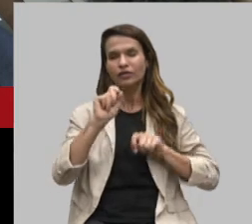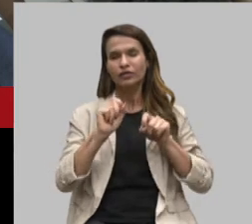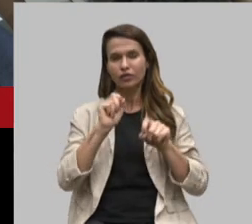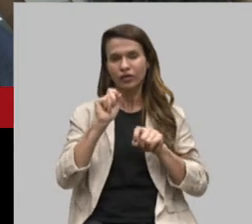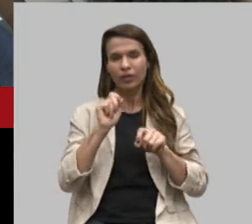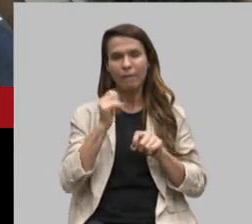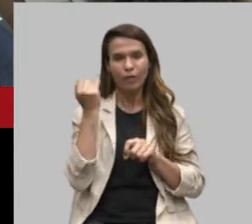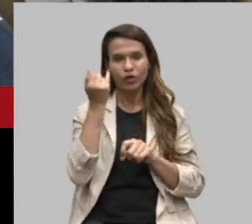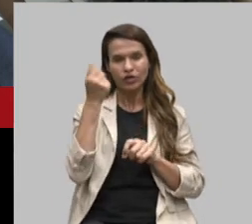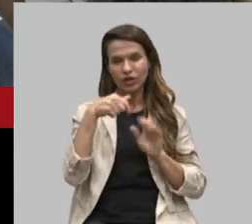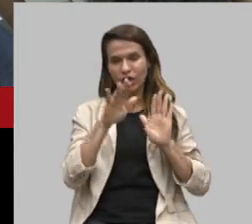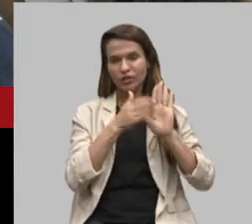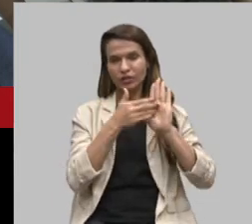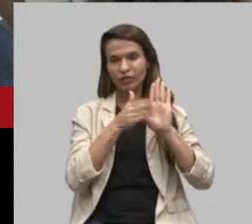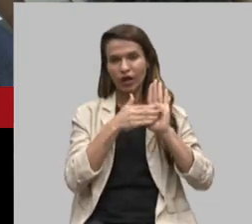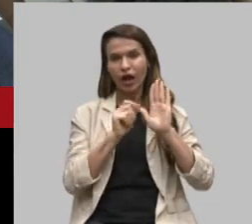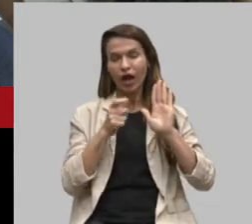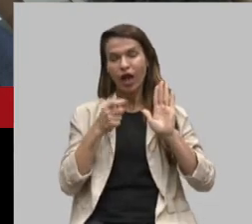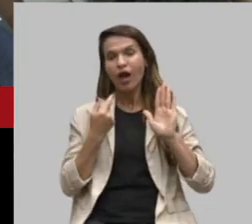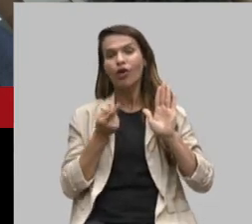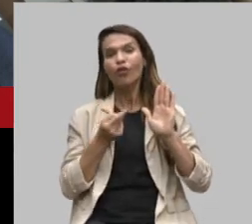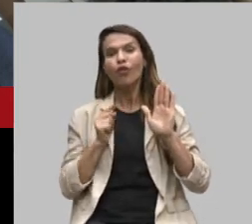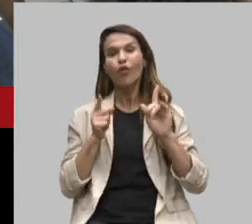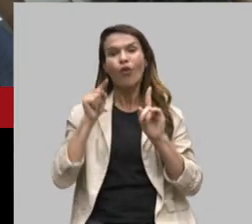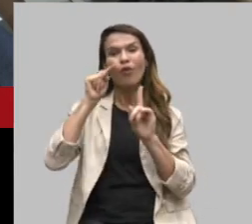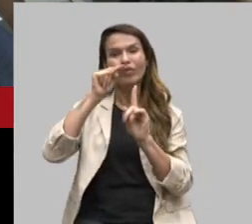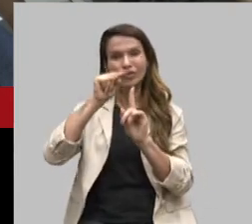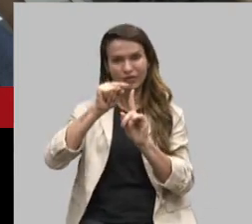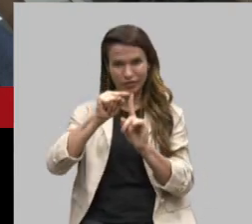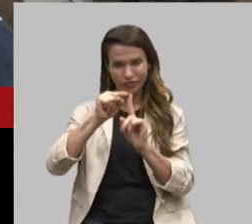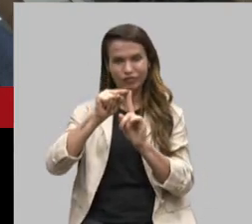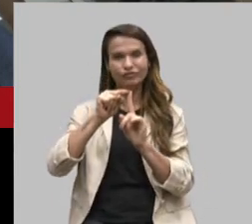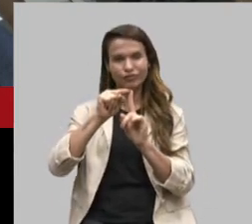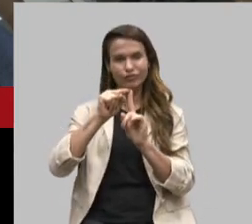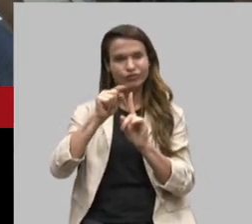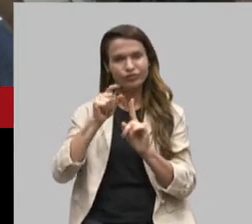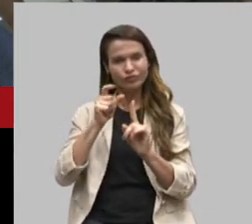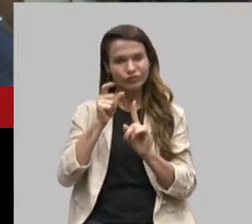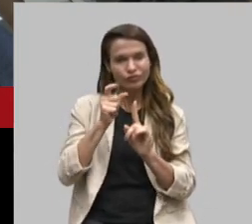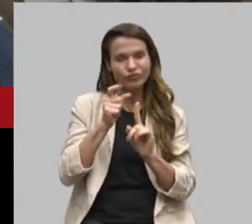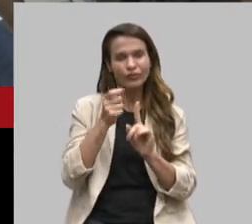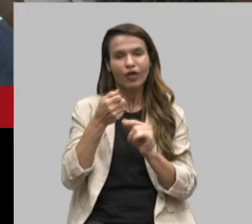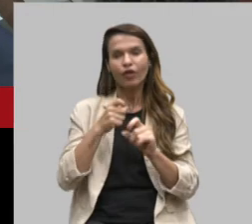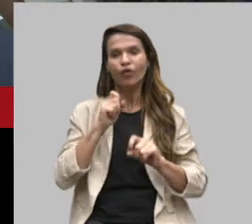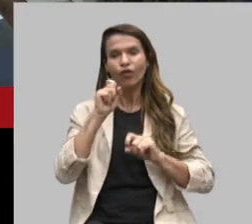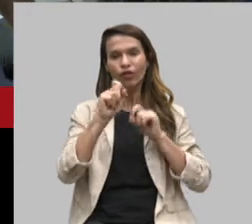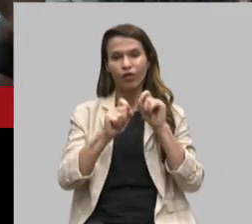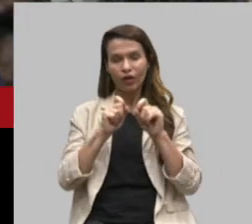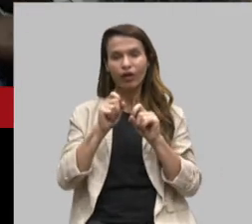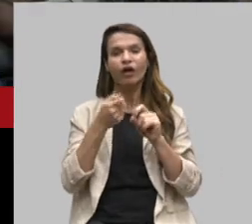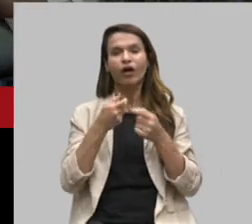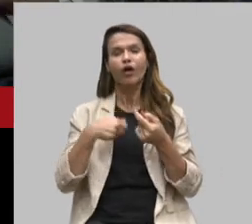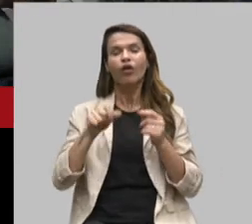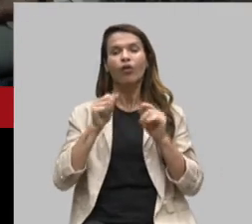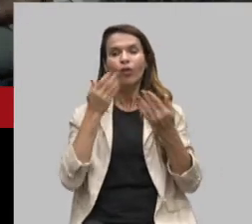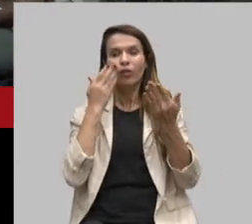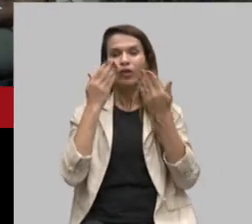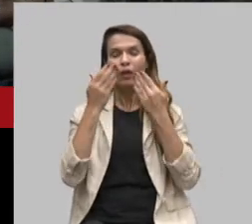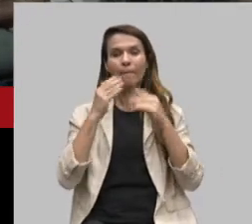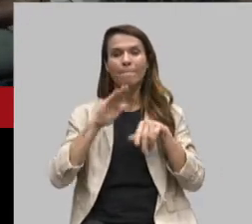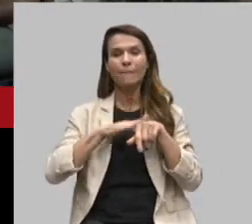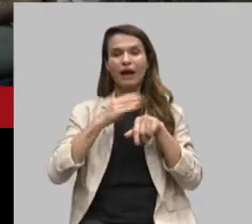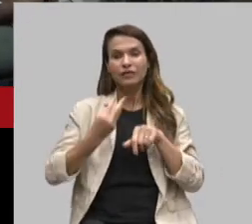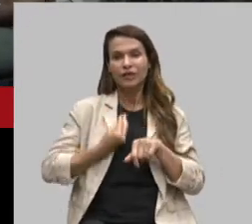proposta é a intenção e a intenção é fazer com que os psicólogos se tornem mais presente na vida dos